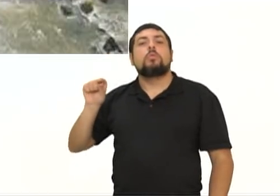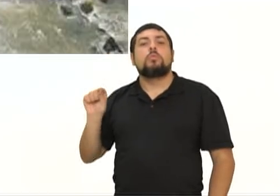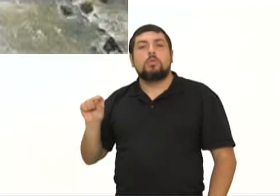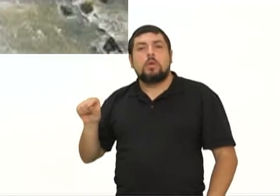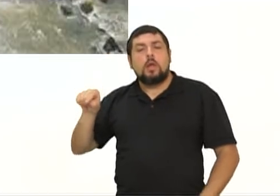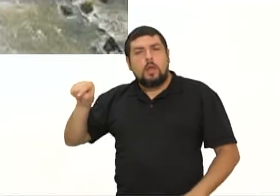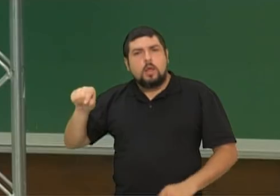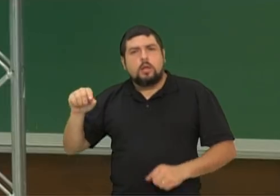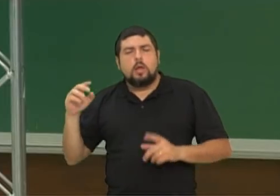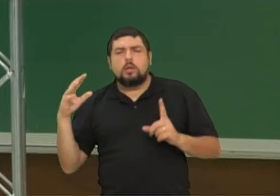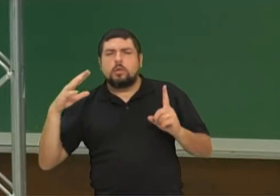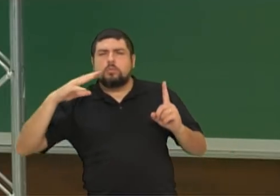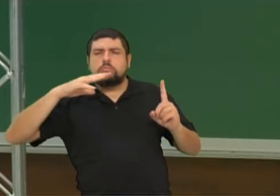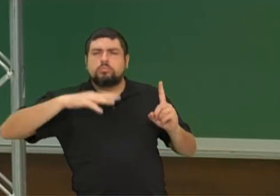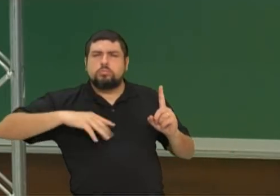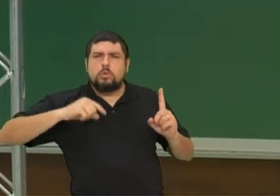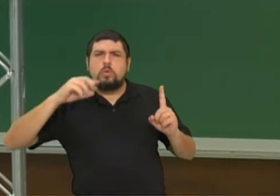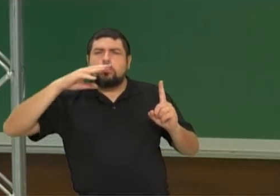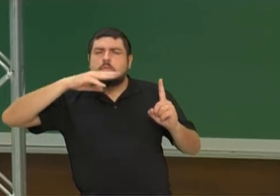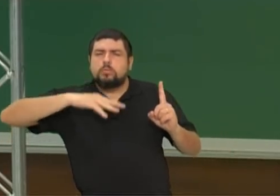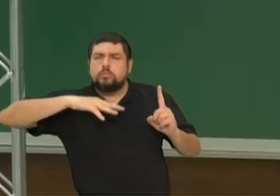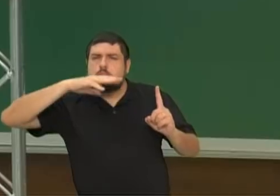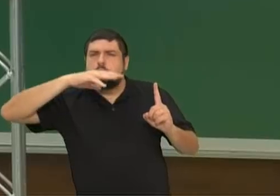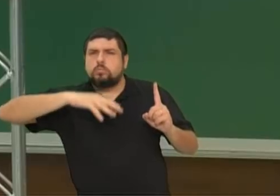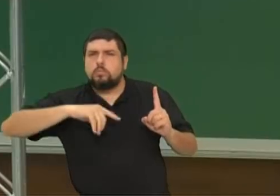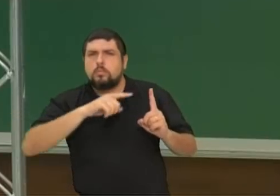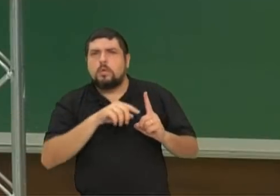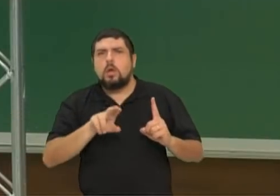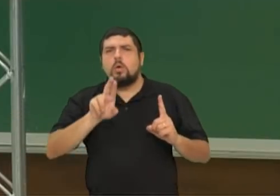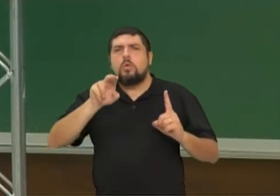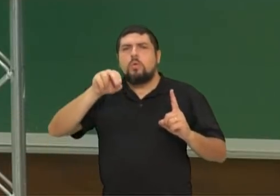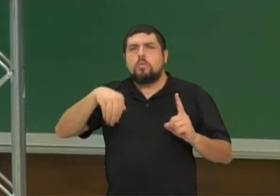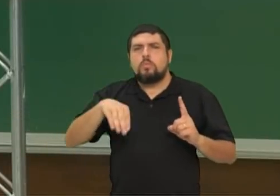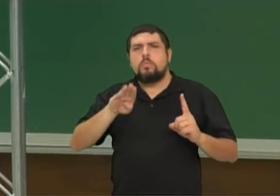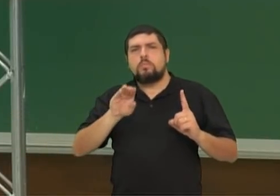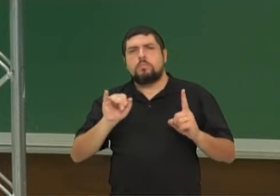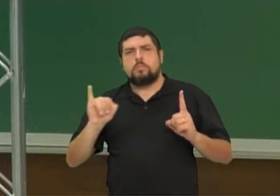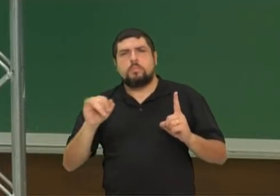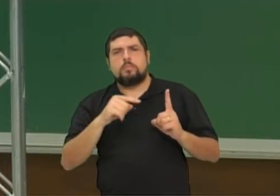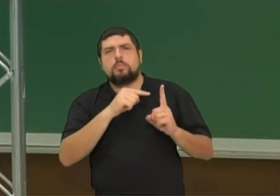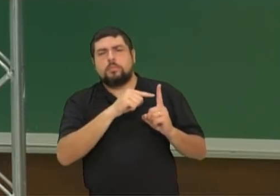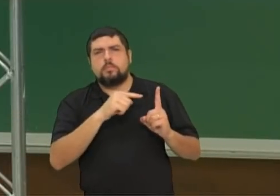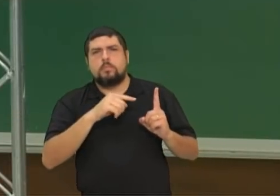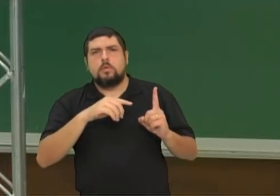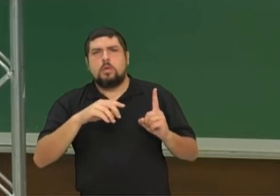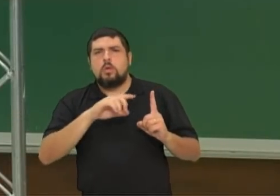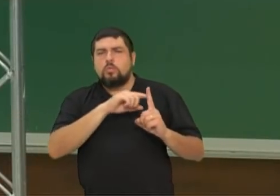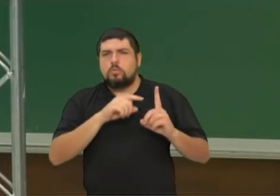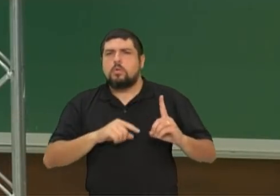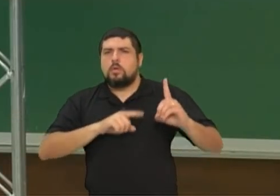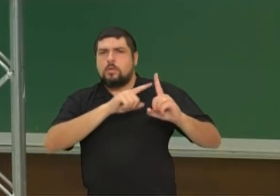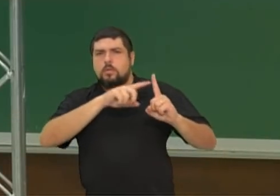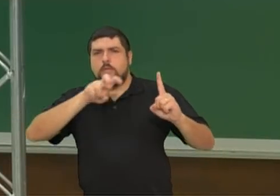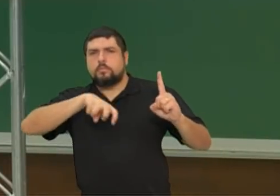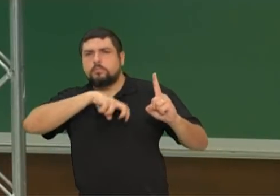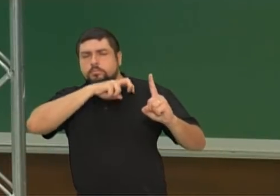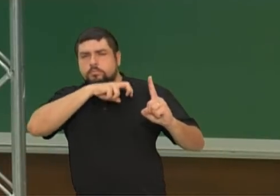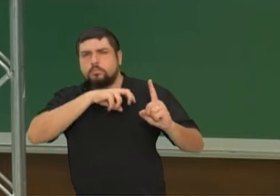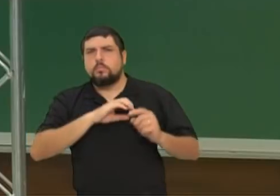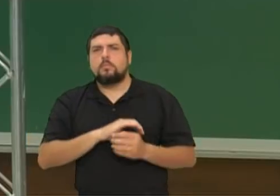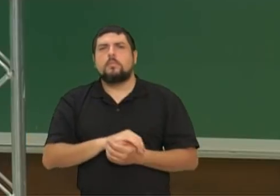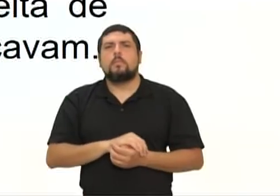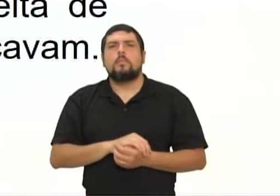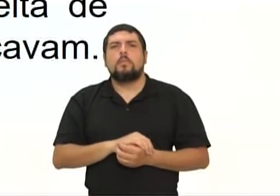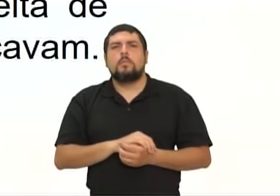ao deus serpente Umboi. Então ela ia dedicar a vida dela ao culto ao deus serpente. Porém,